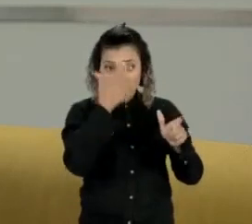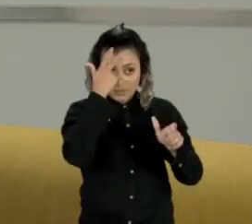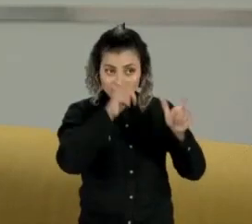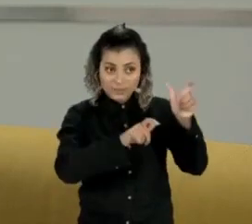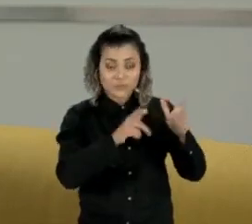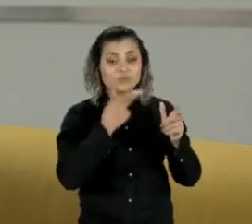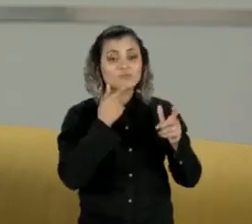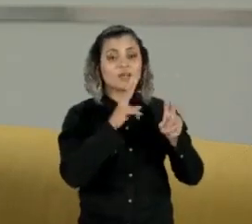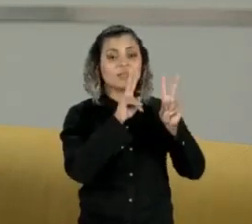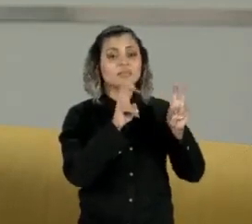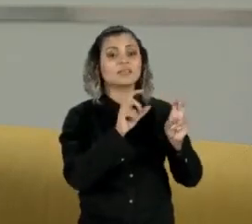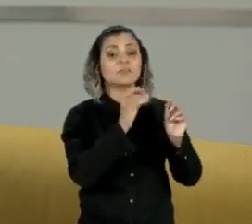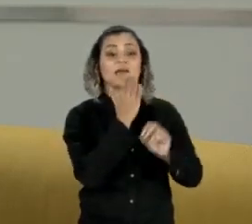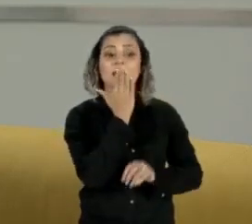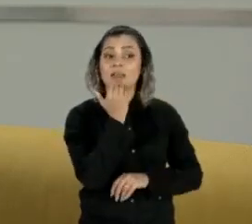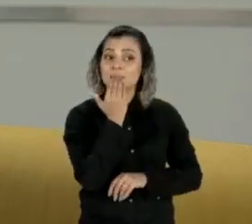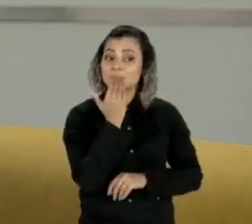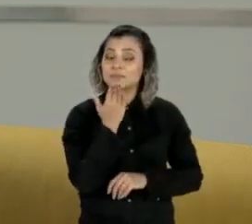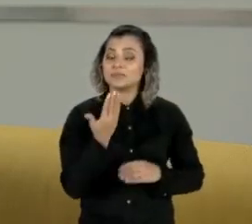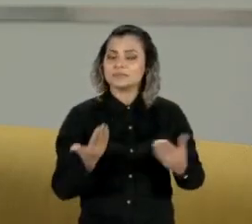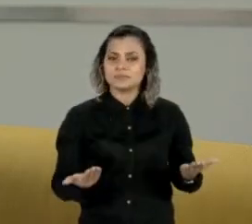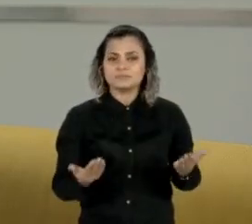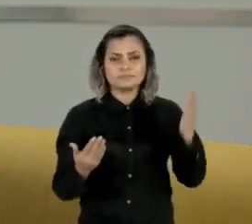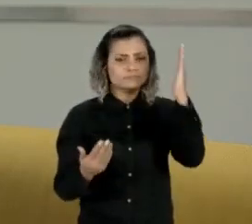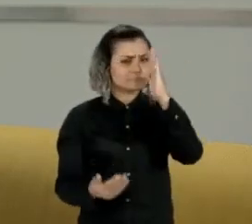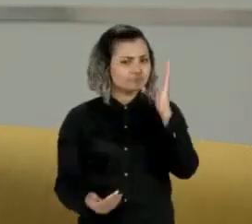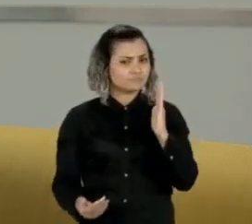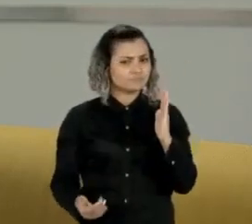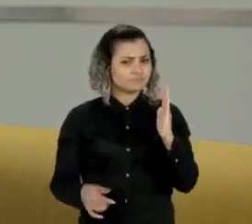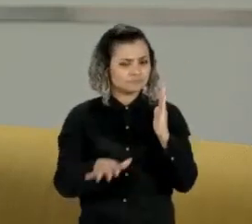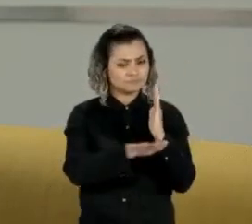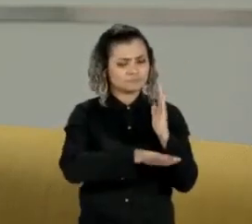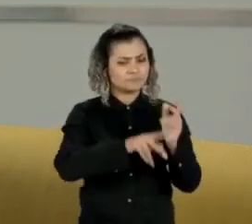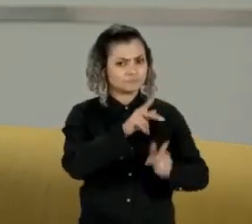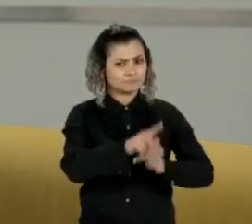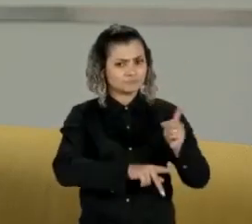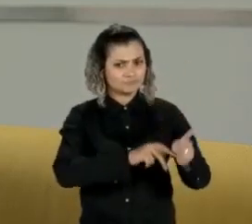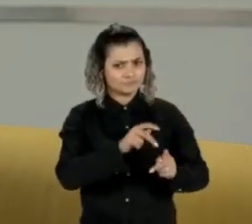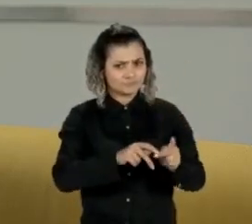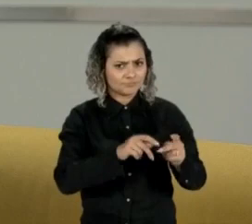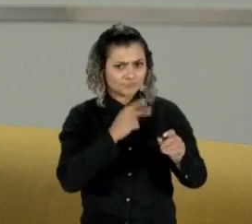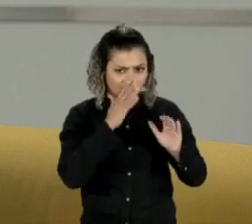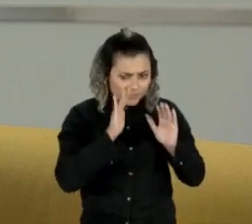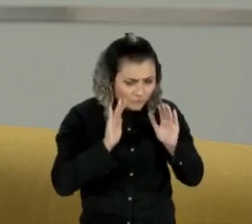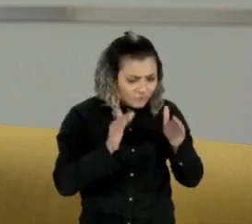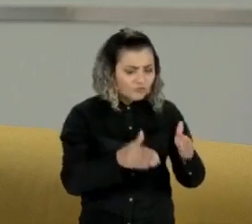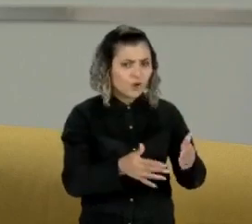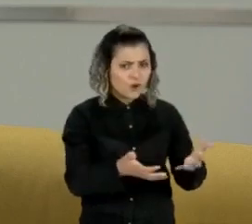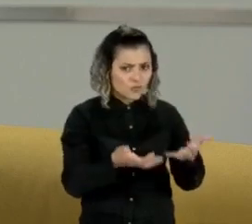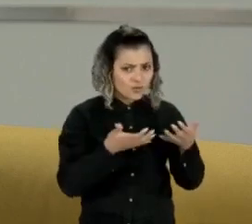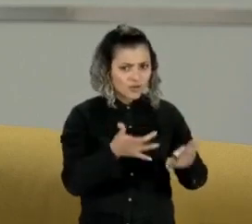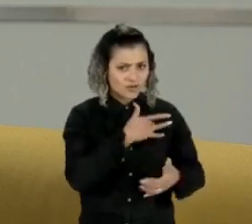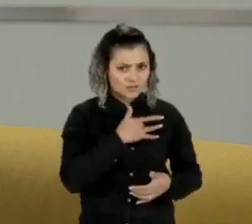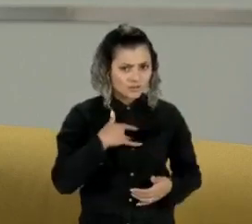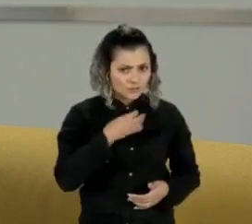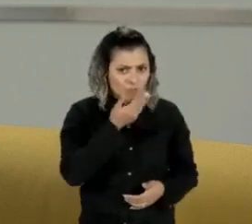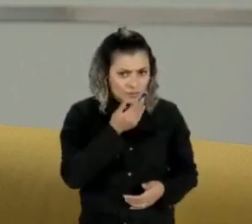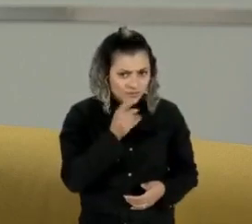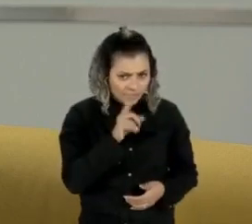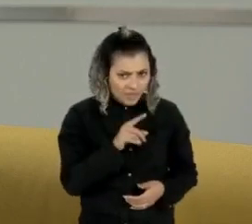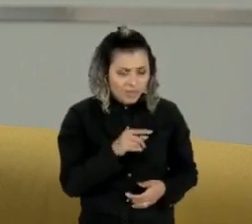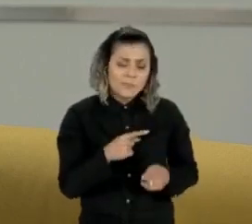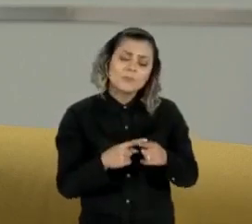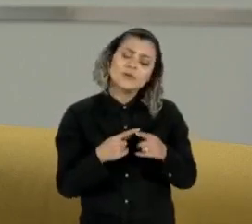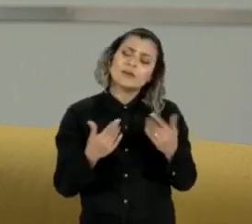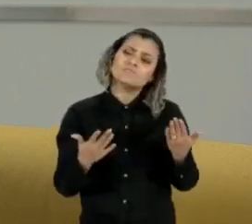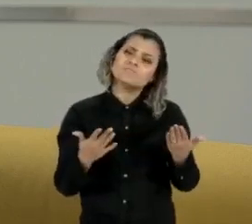muito sobre alimentação, mas o brasileiro, ele está mais engajado realmente, porque a gente fica muitas vezes